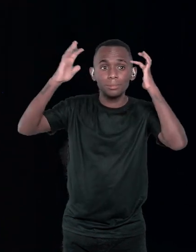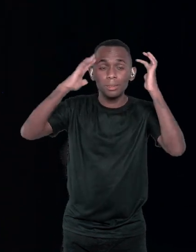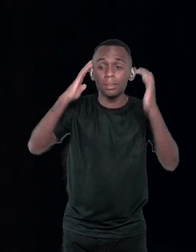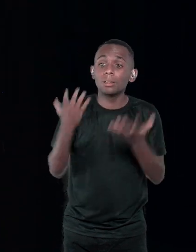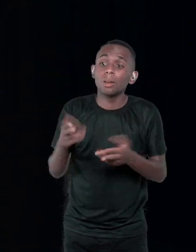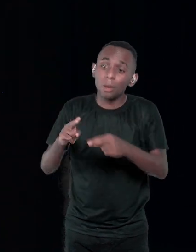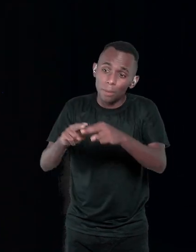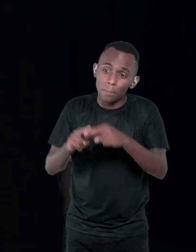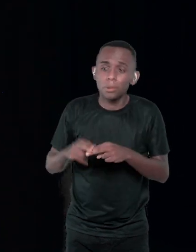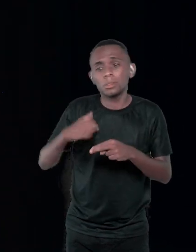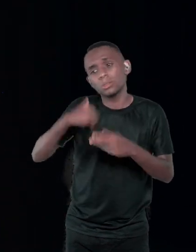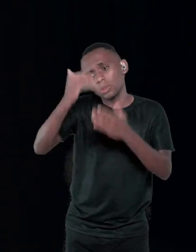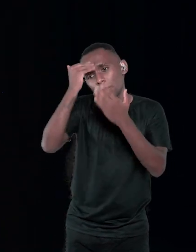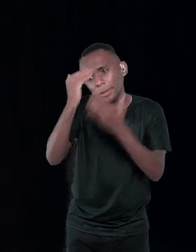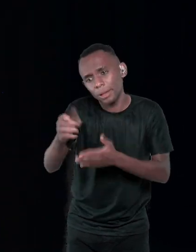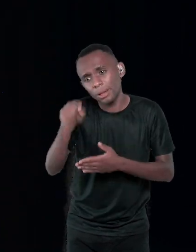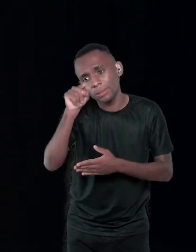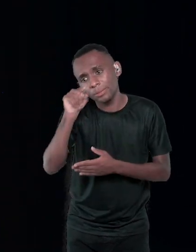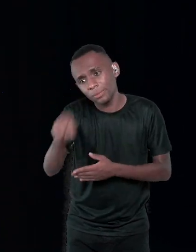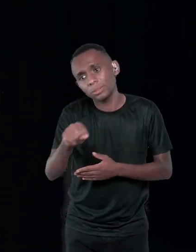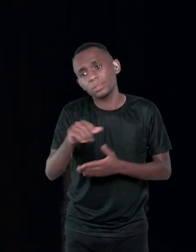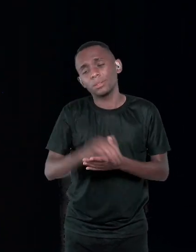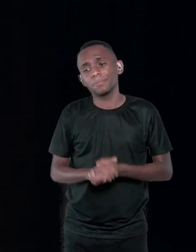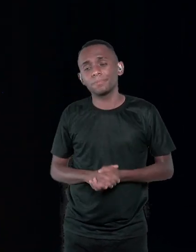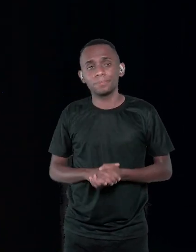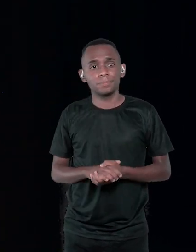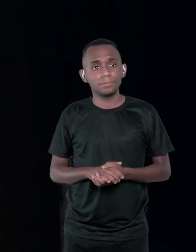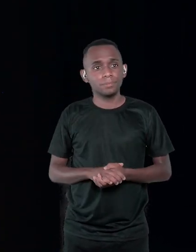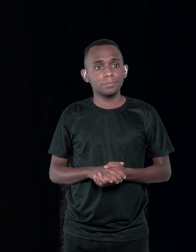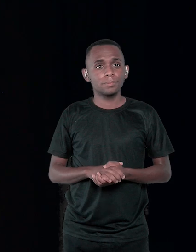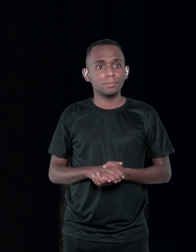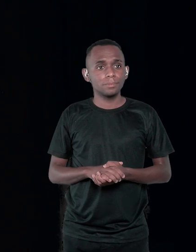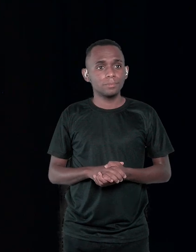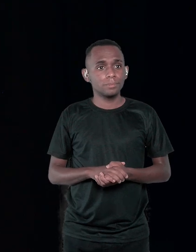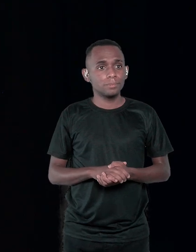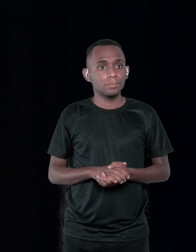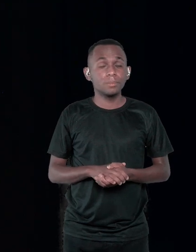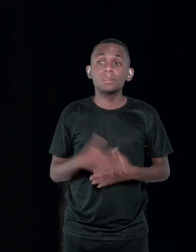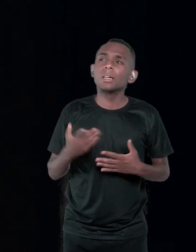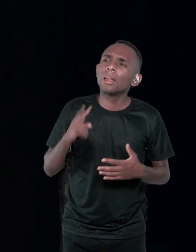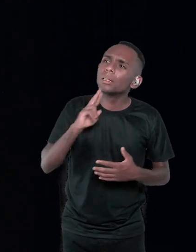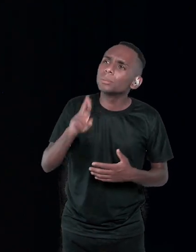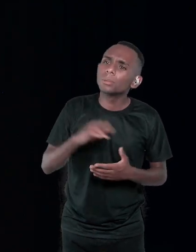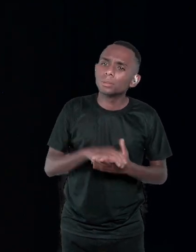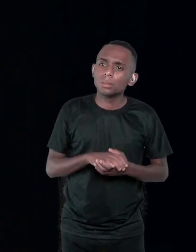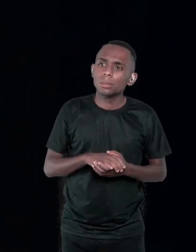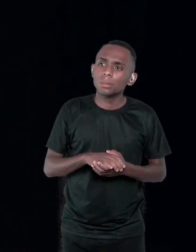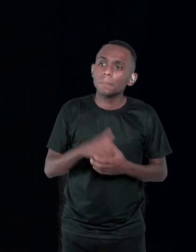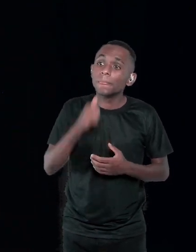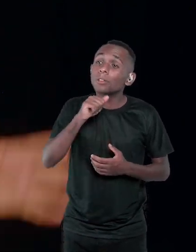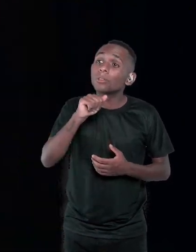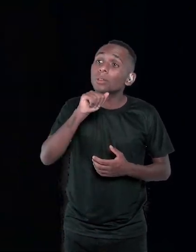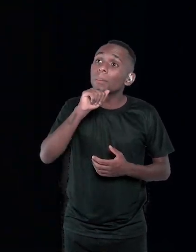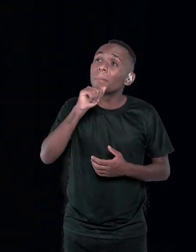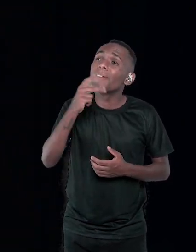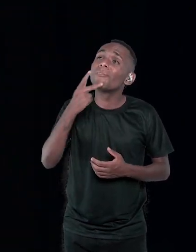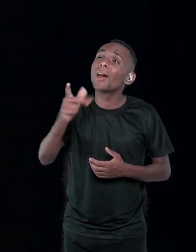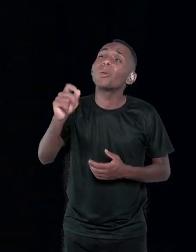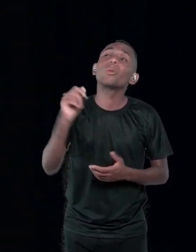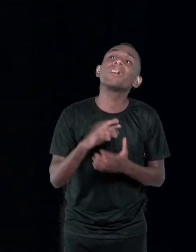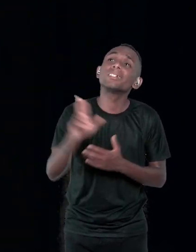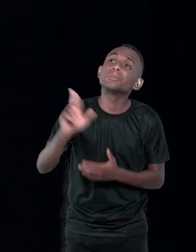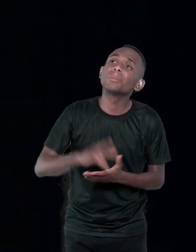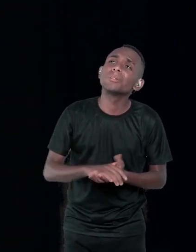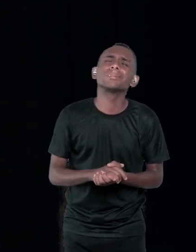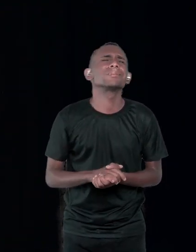pessoa falou, então, por isso eu sou muito grato a você, Elsa. E aí a Elsa virava para a menina e falou assim, e sua mãe falou o quê? Eu falei, nossa senhora,